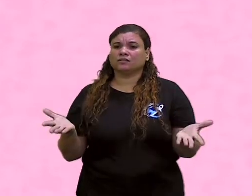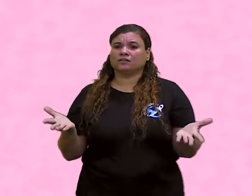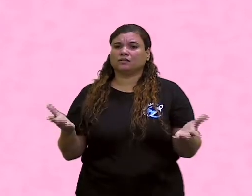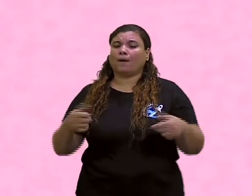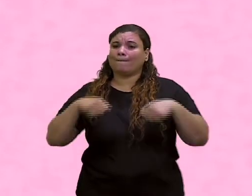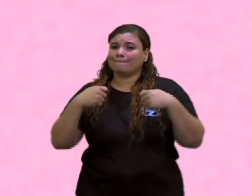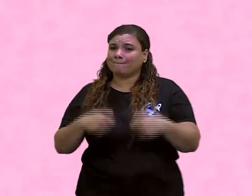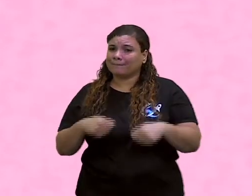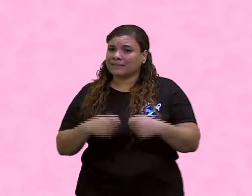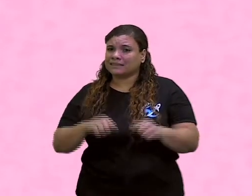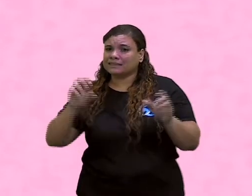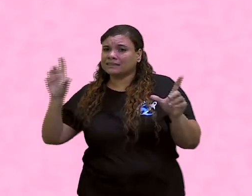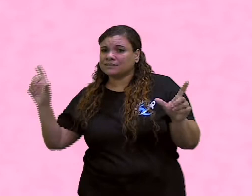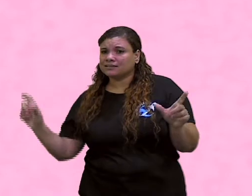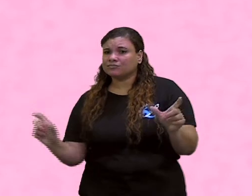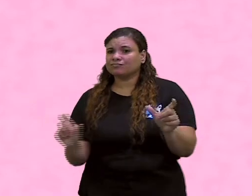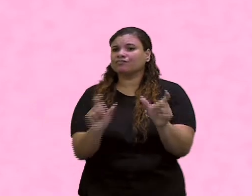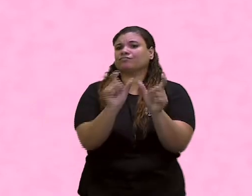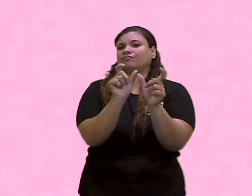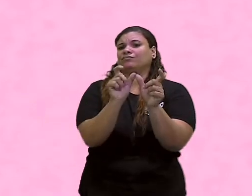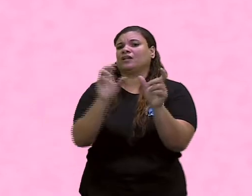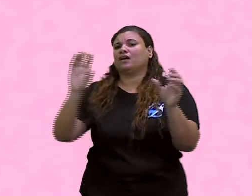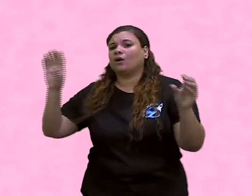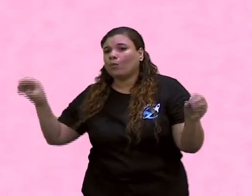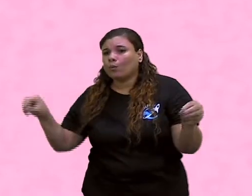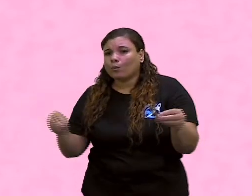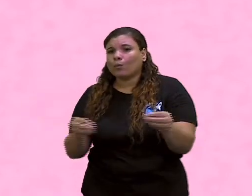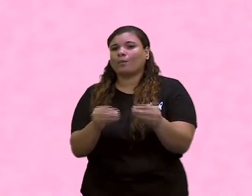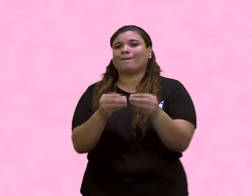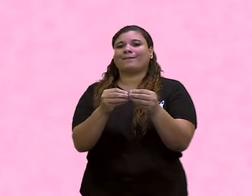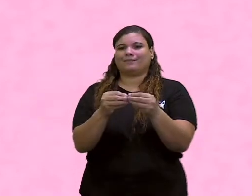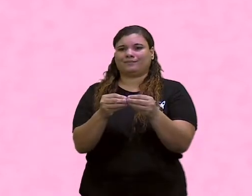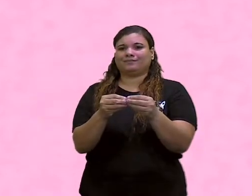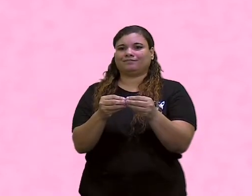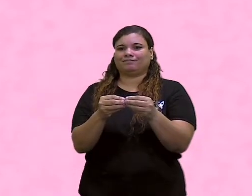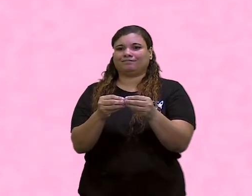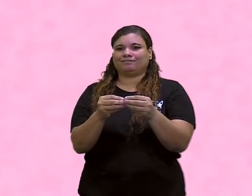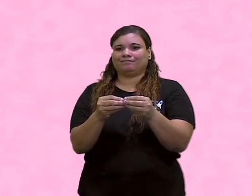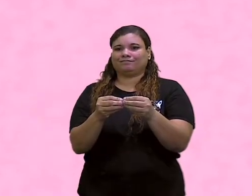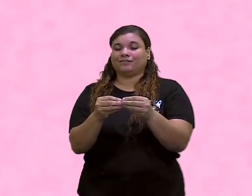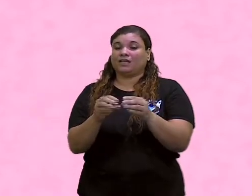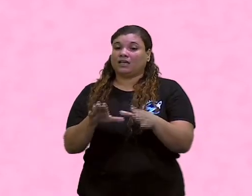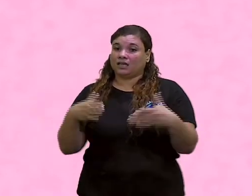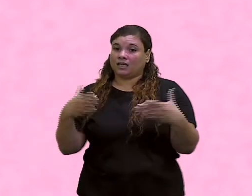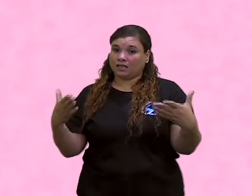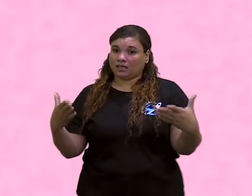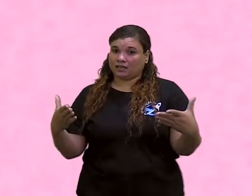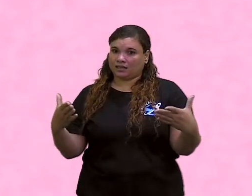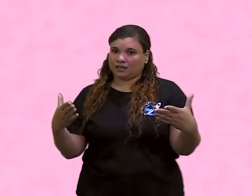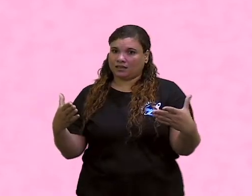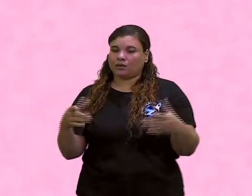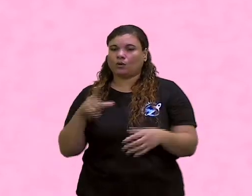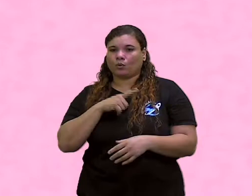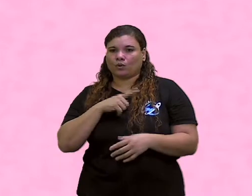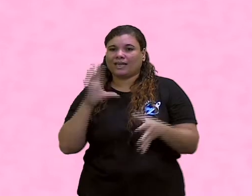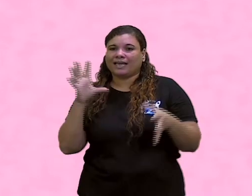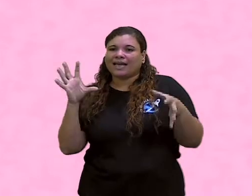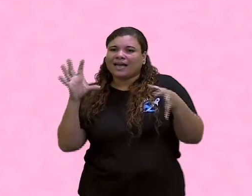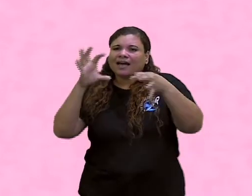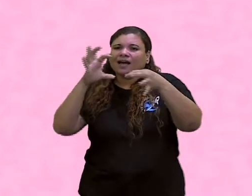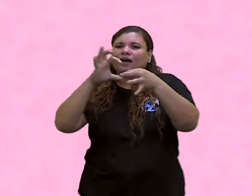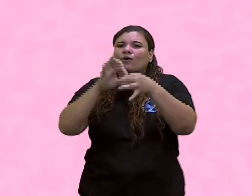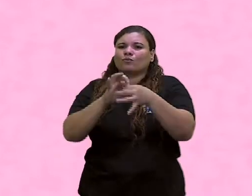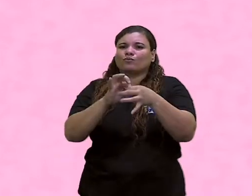oração. Ele é obrigatório, né? É ligado diretamente ao verbo vencer. Por isso que ele é importante na estrutura aí